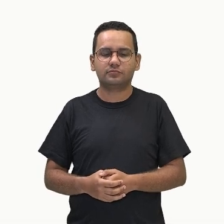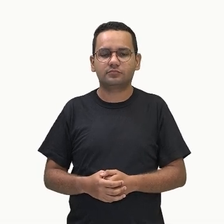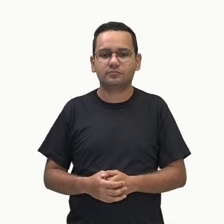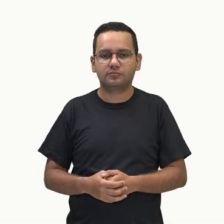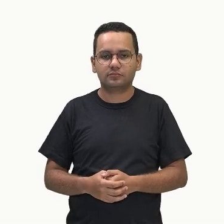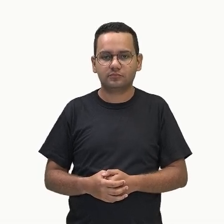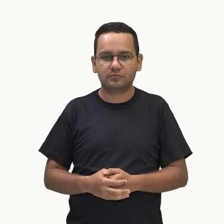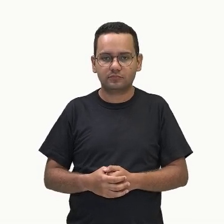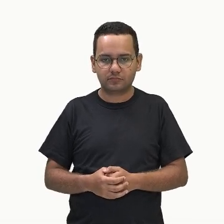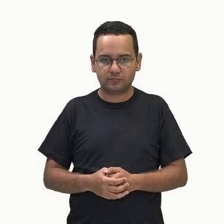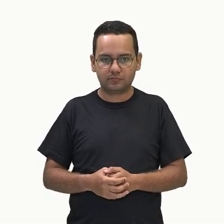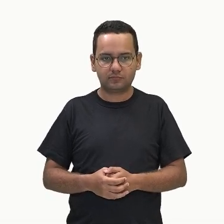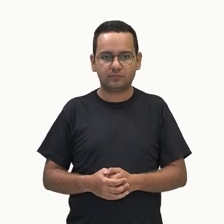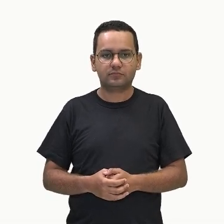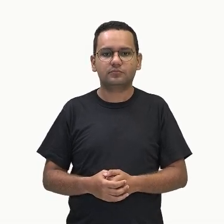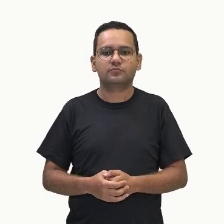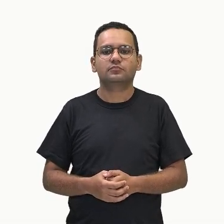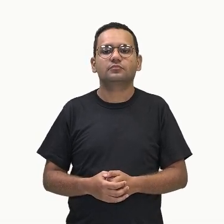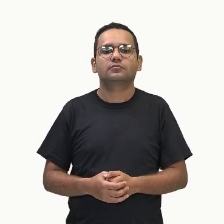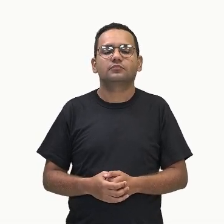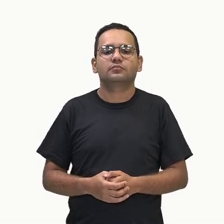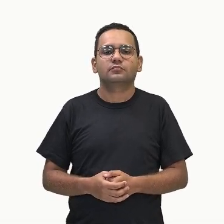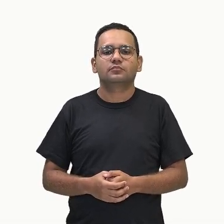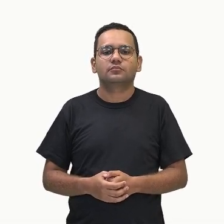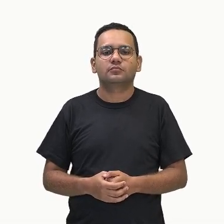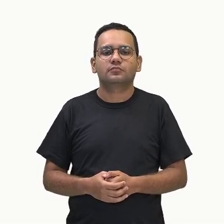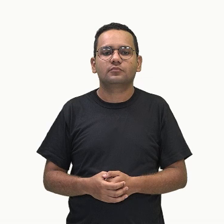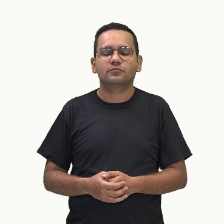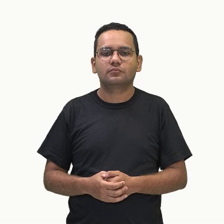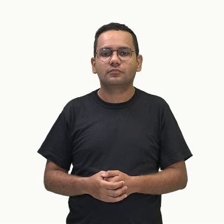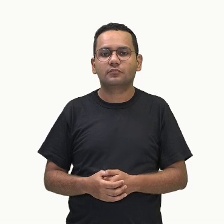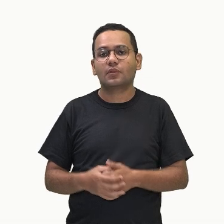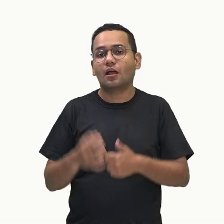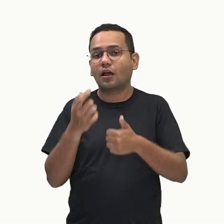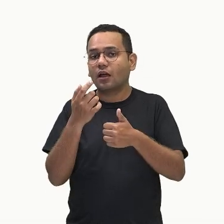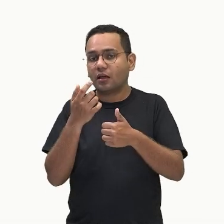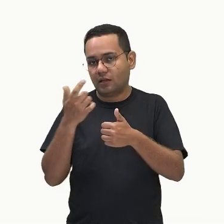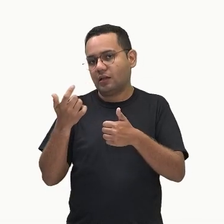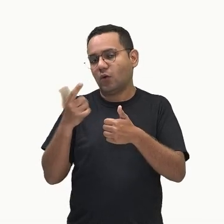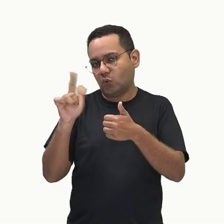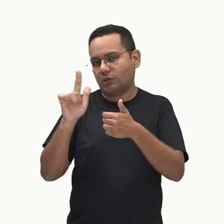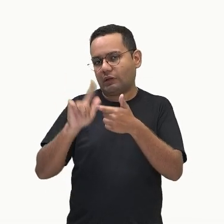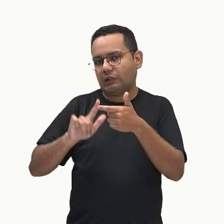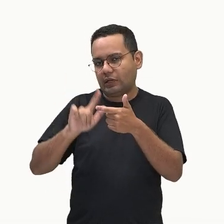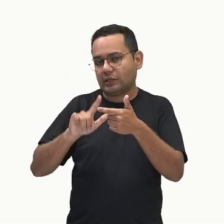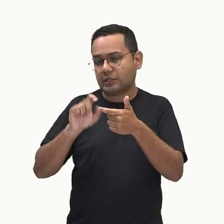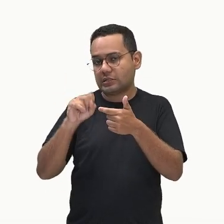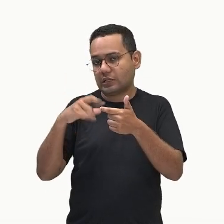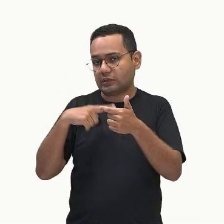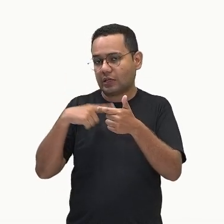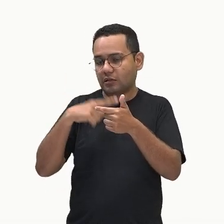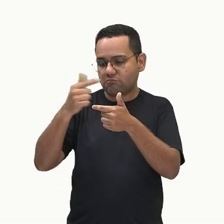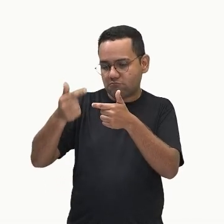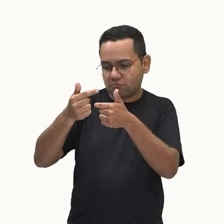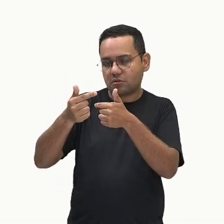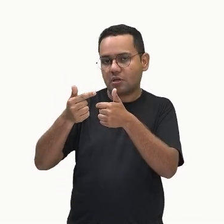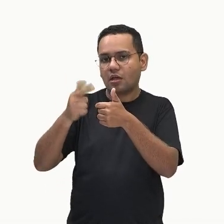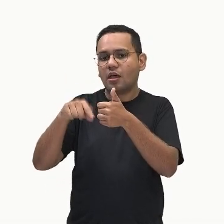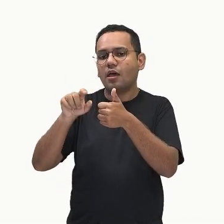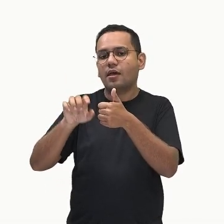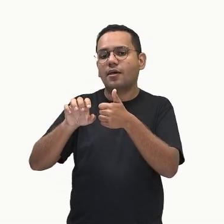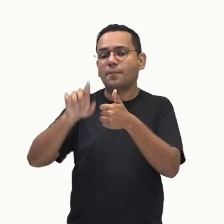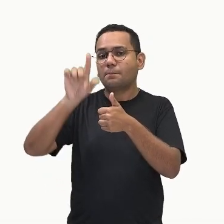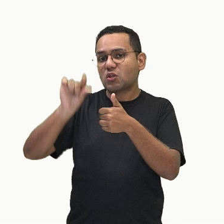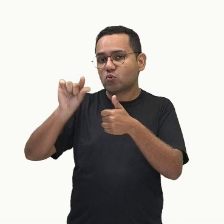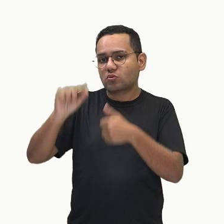em maiúscula, e a segunda letra, se houver, será com a